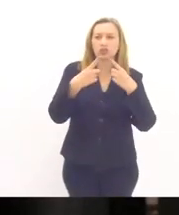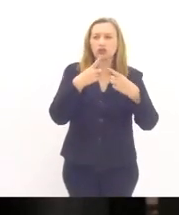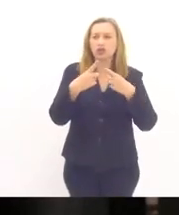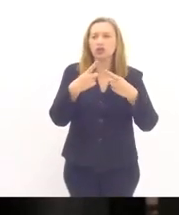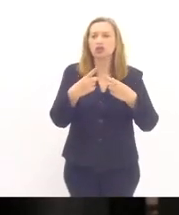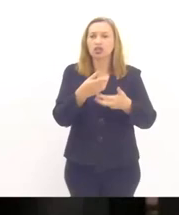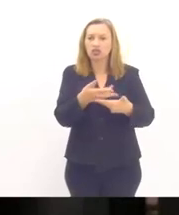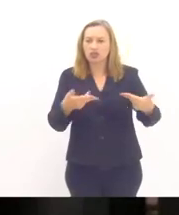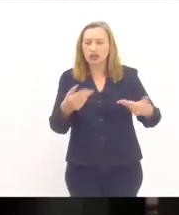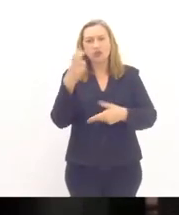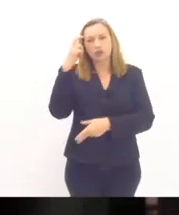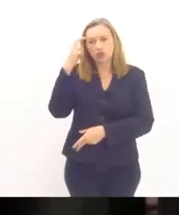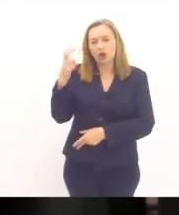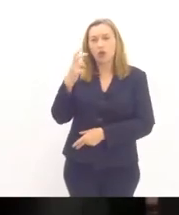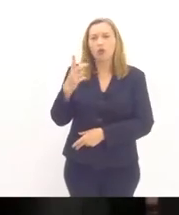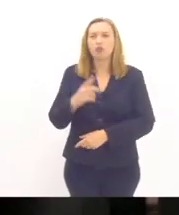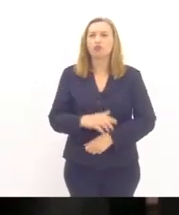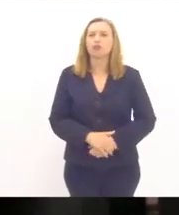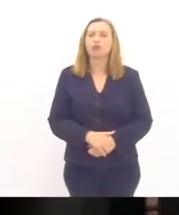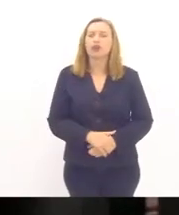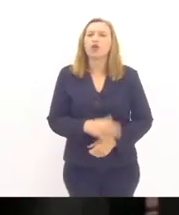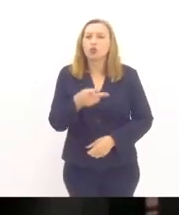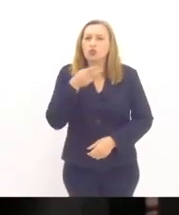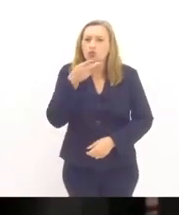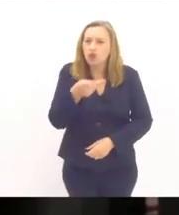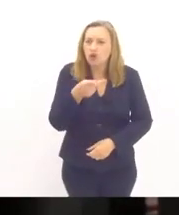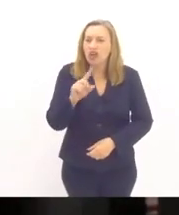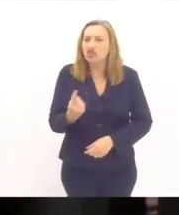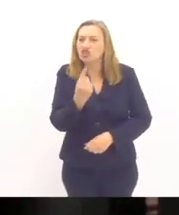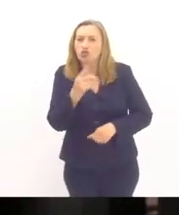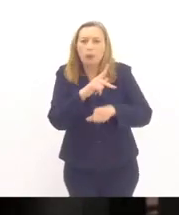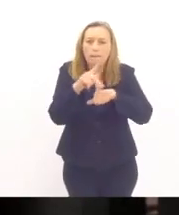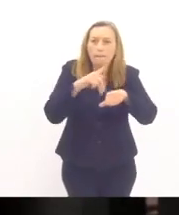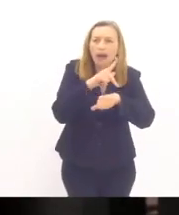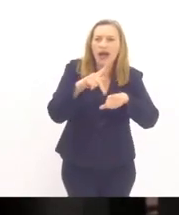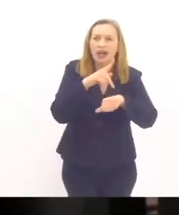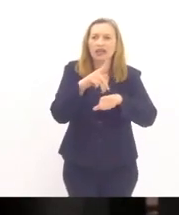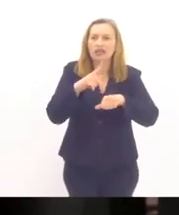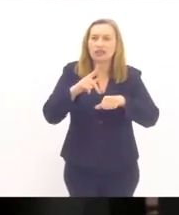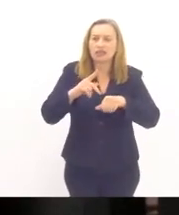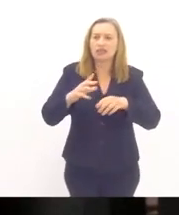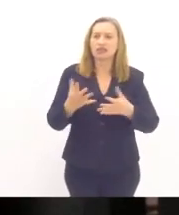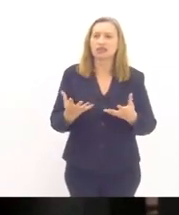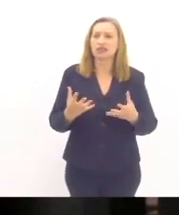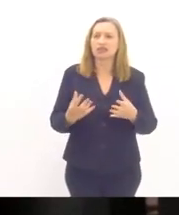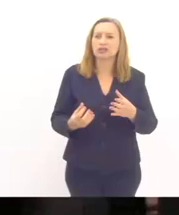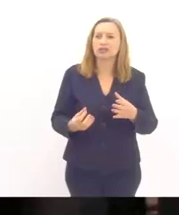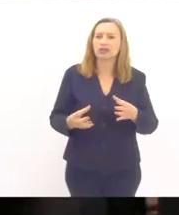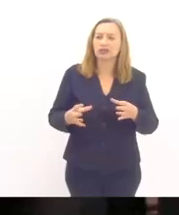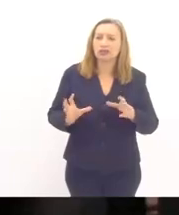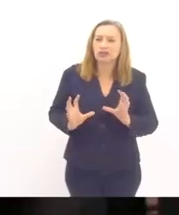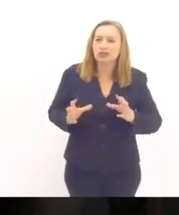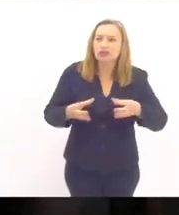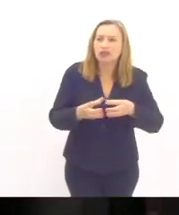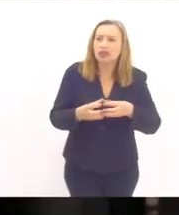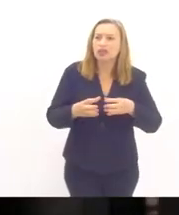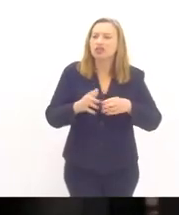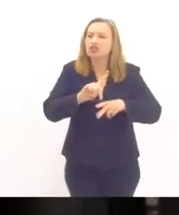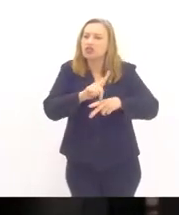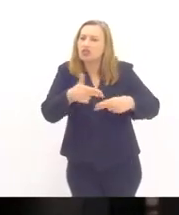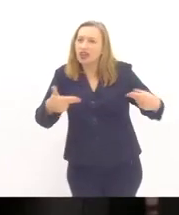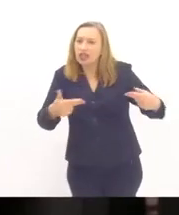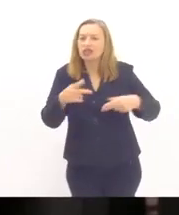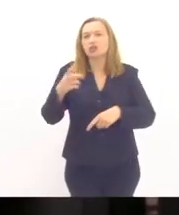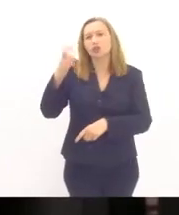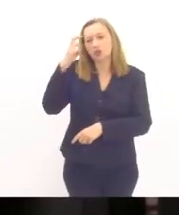não é? Então, quando a gente fala de um país que se constitui na sua interculturalidade, mas